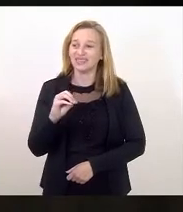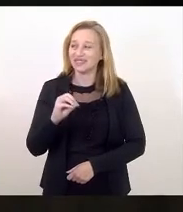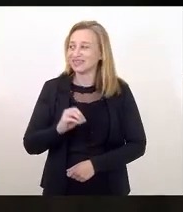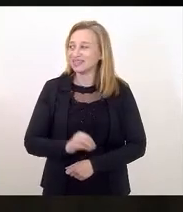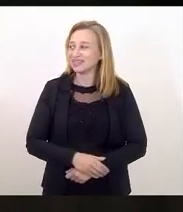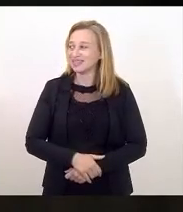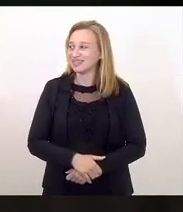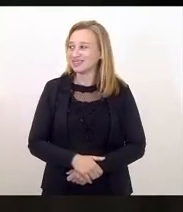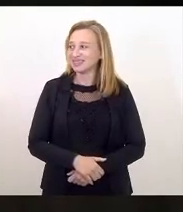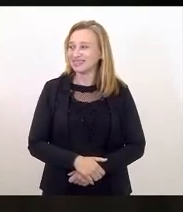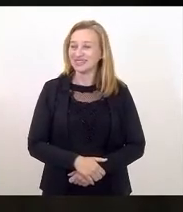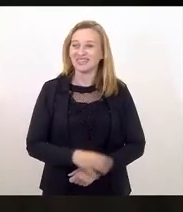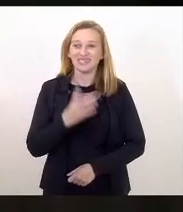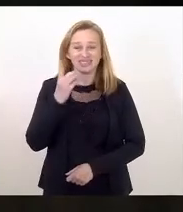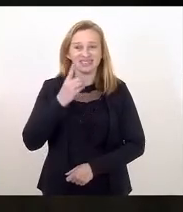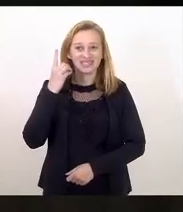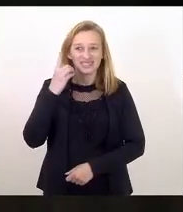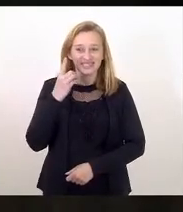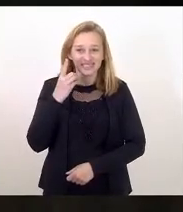Deputado Chico Machado.